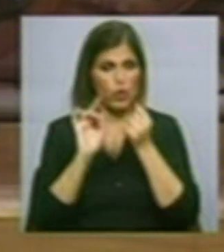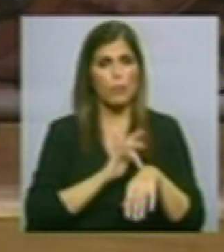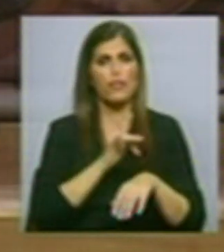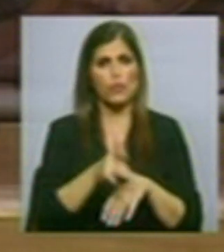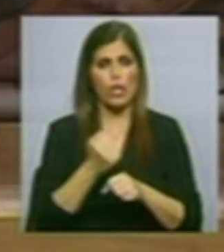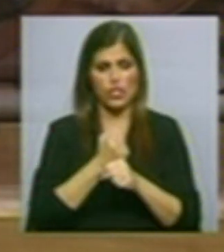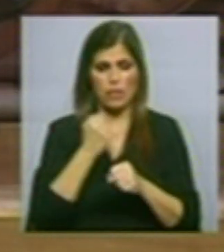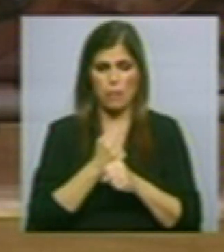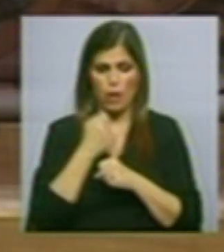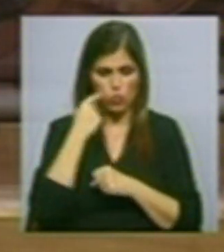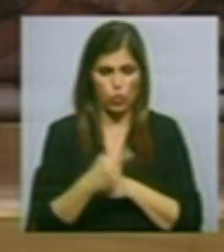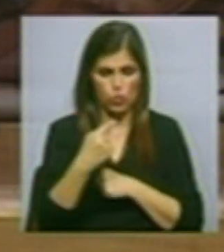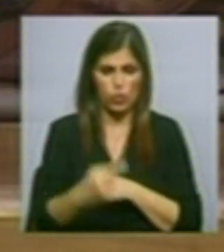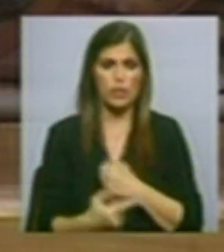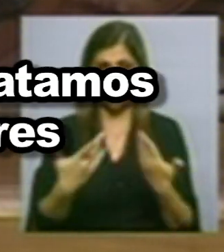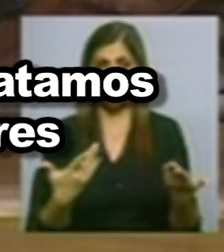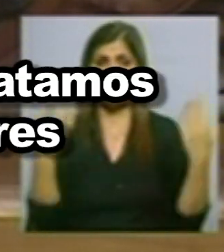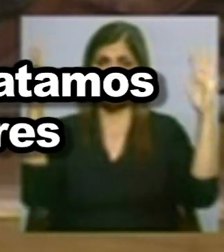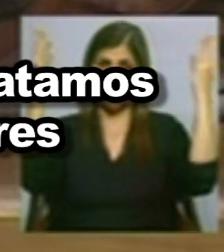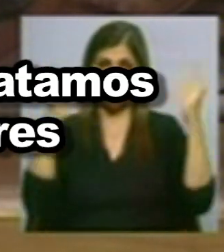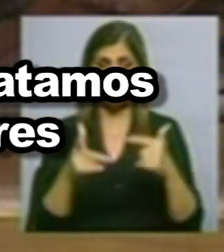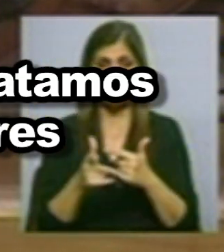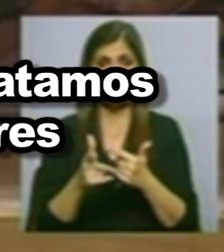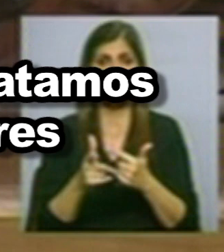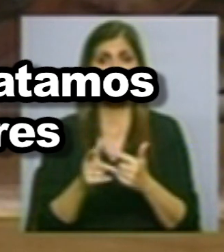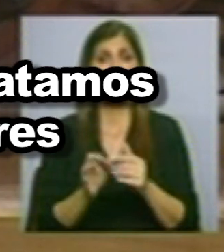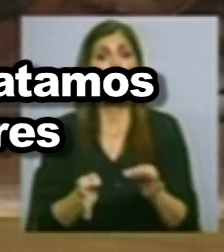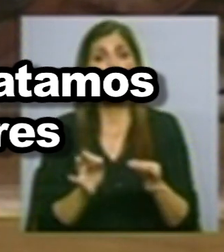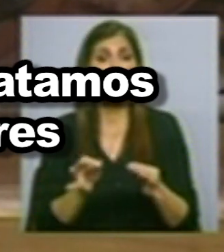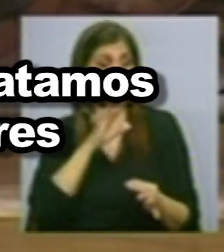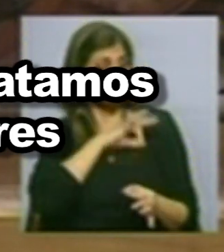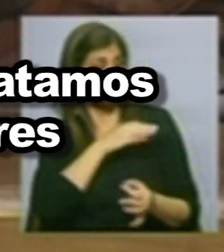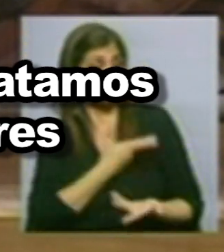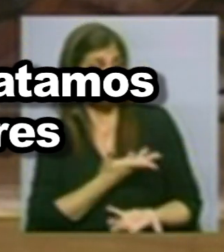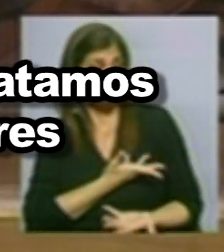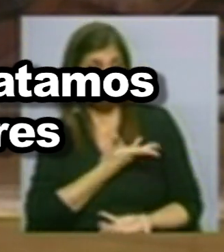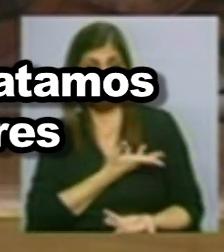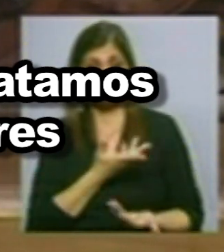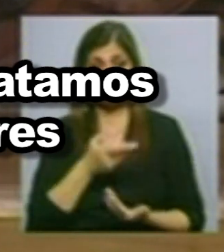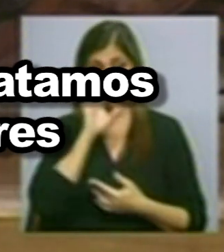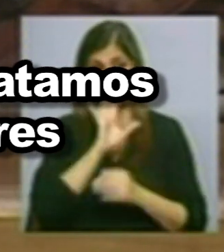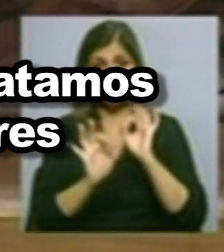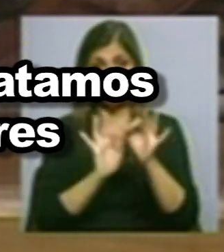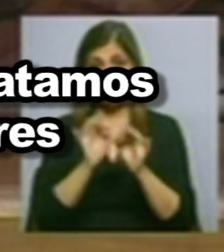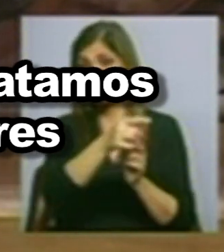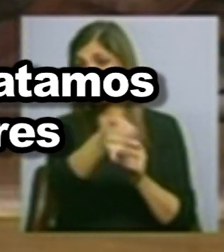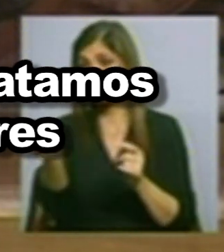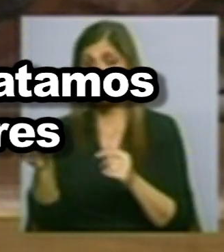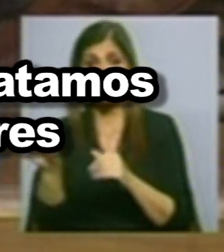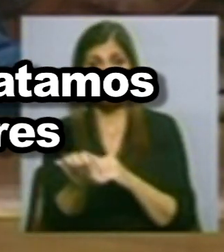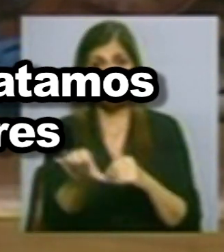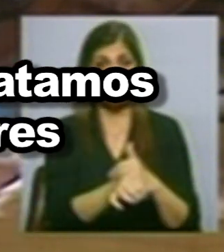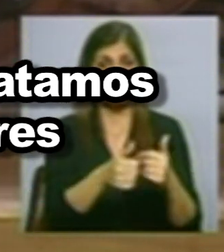frente e que hoje acabamos por aplaudir, de que nos vale ter cravos ao peito se os tratamos a eles todos mal, diria